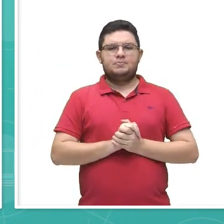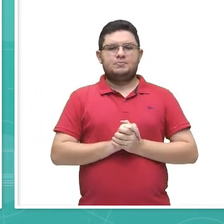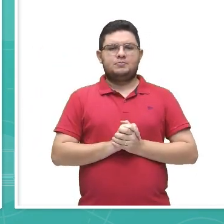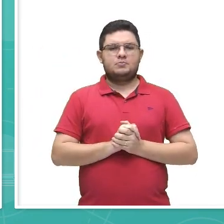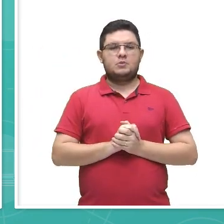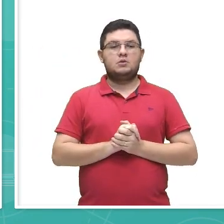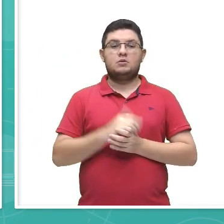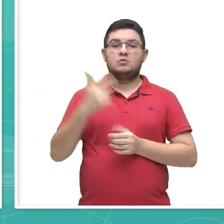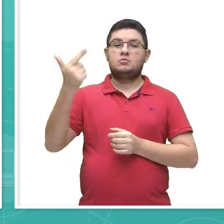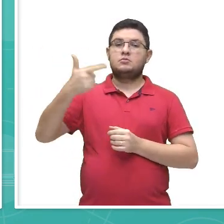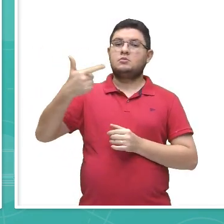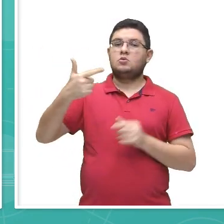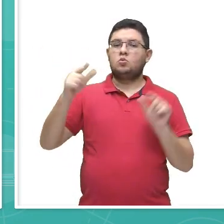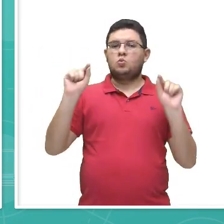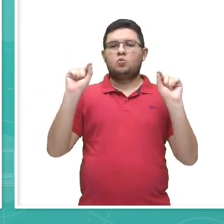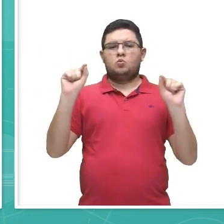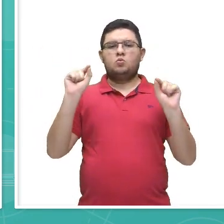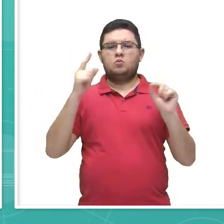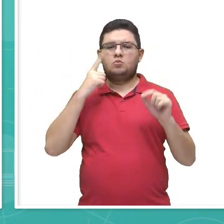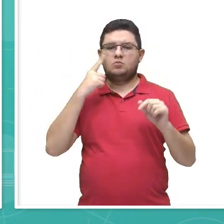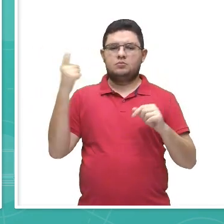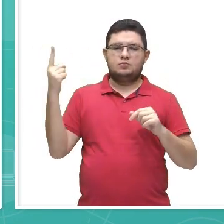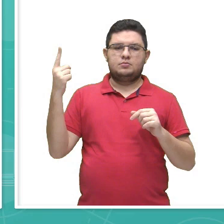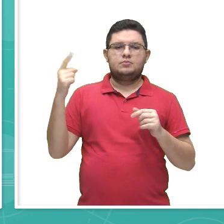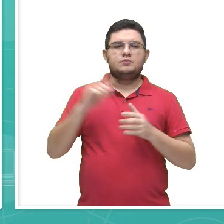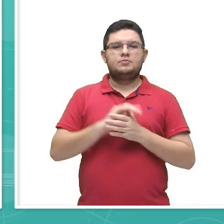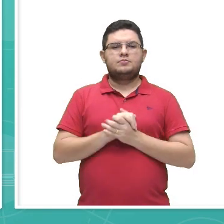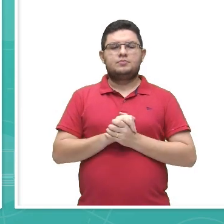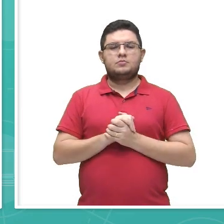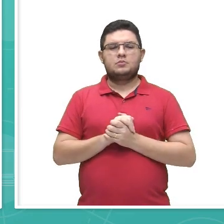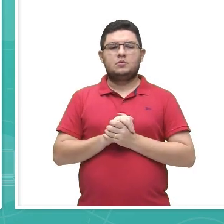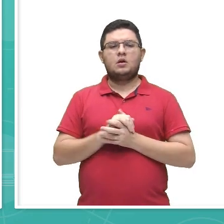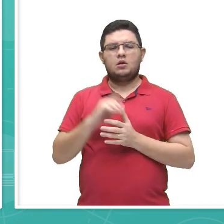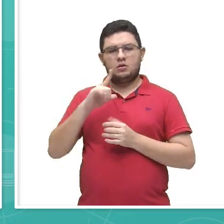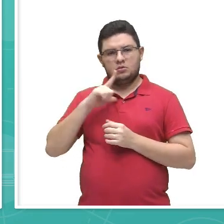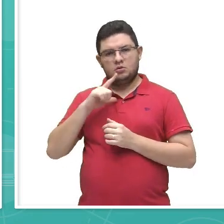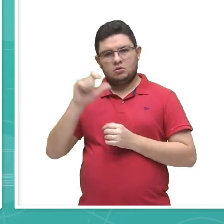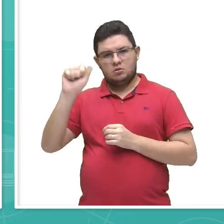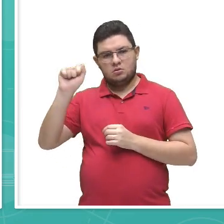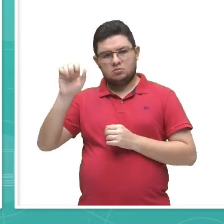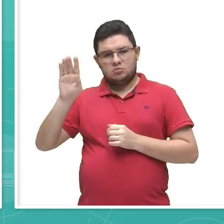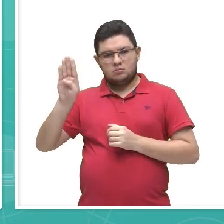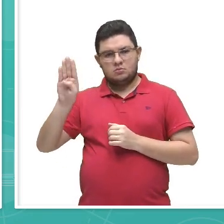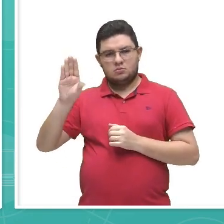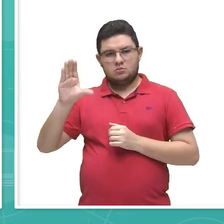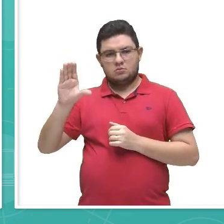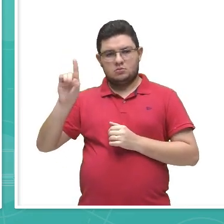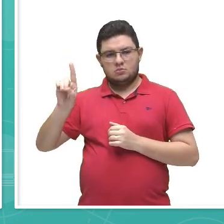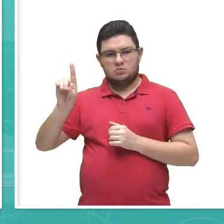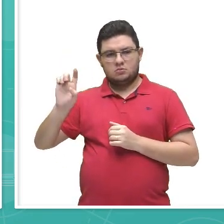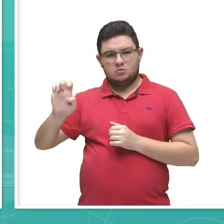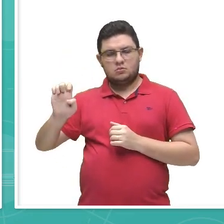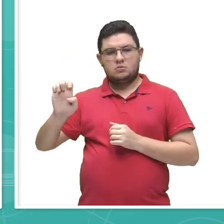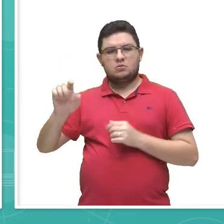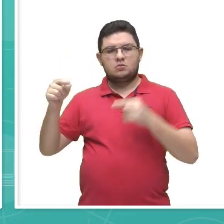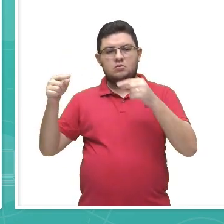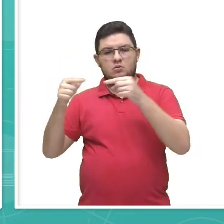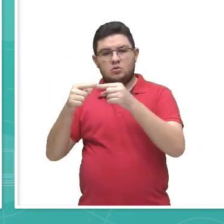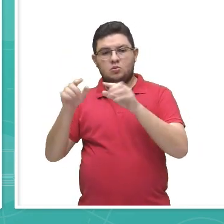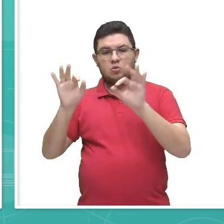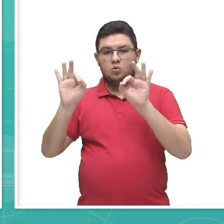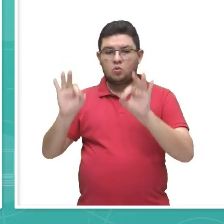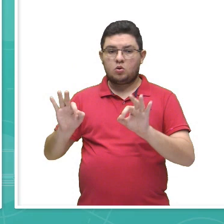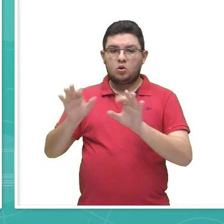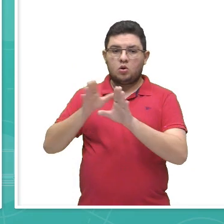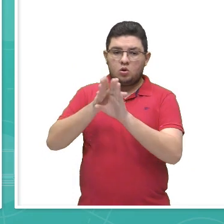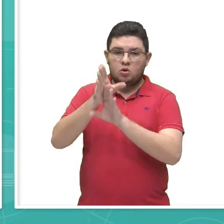questão número 2, diz o seguinte, quais as opções abaixo por orientações da Fundação de Vigilância em Saúde, FVS,